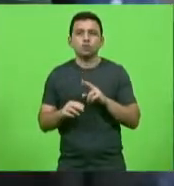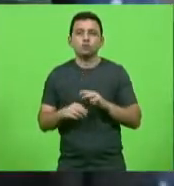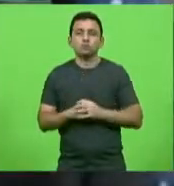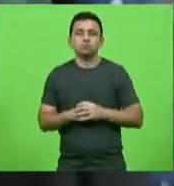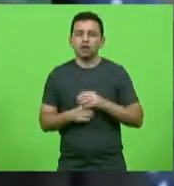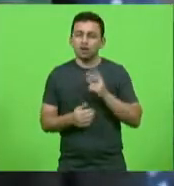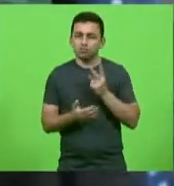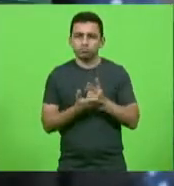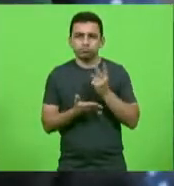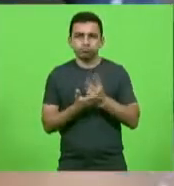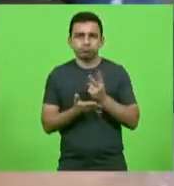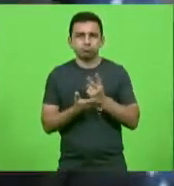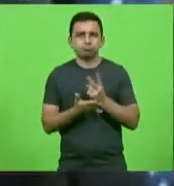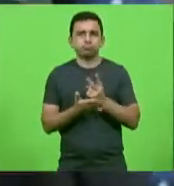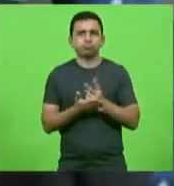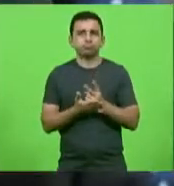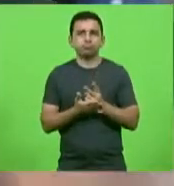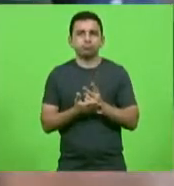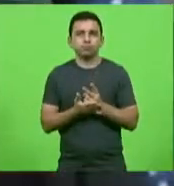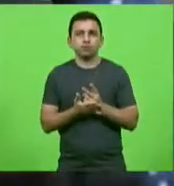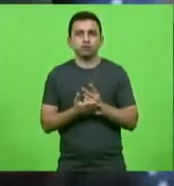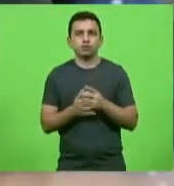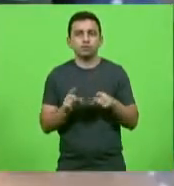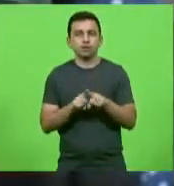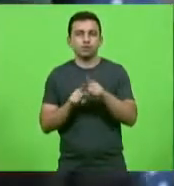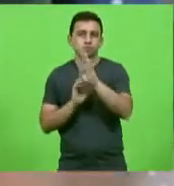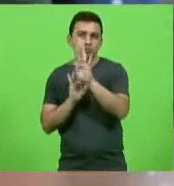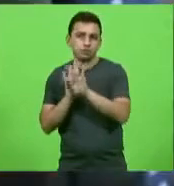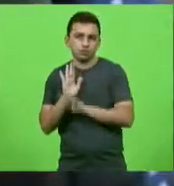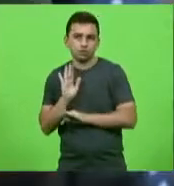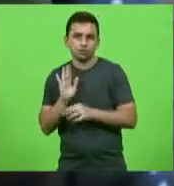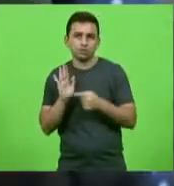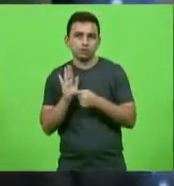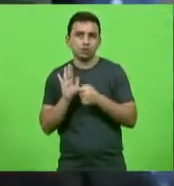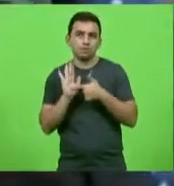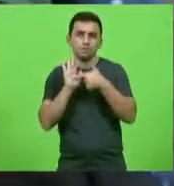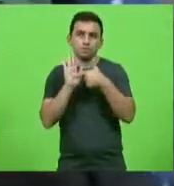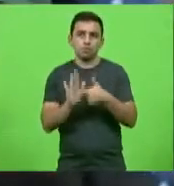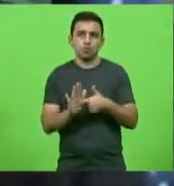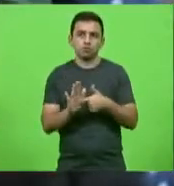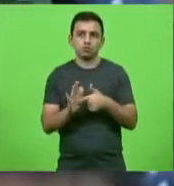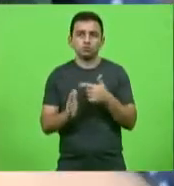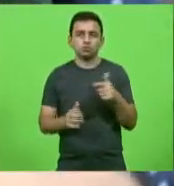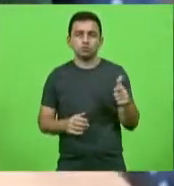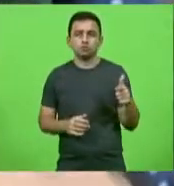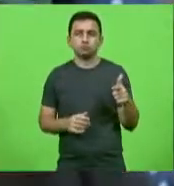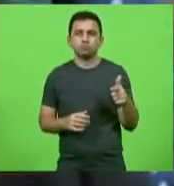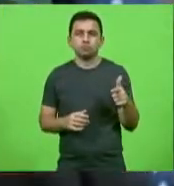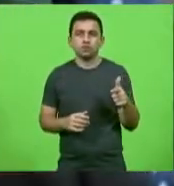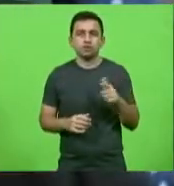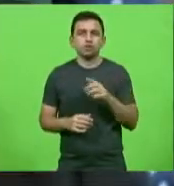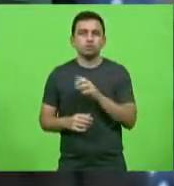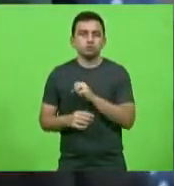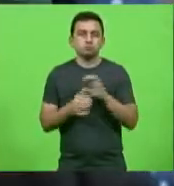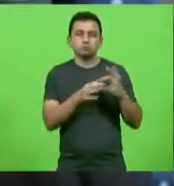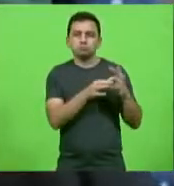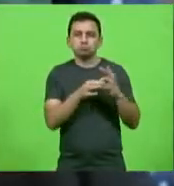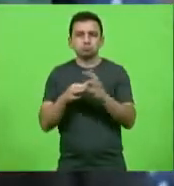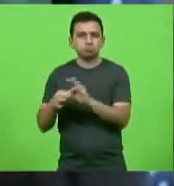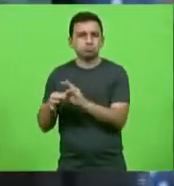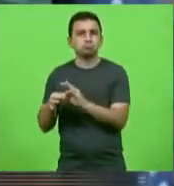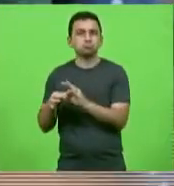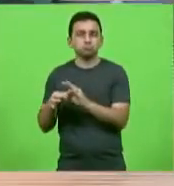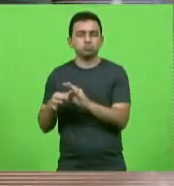ela mantidas. E o principal, o texto citado atesta, sem paixões, mas de forma linear e